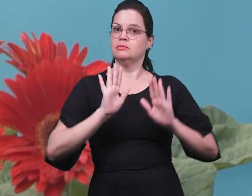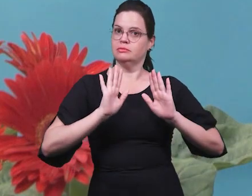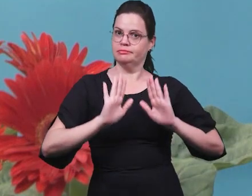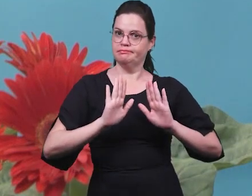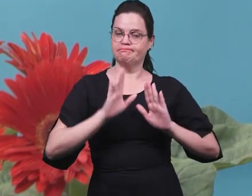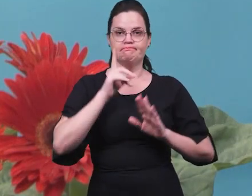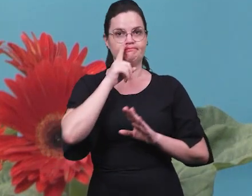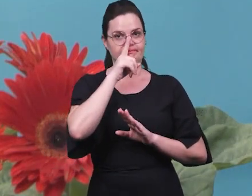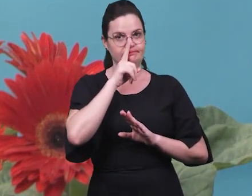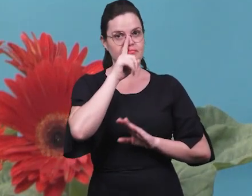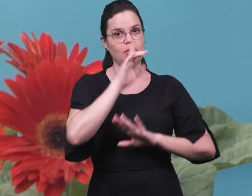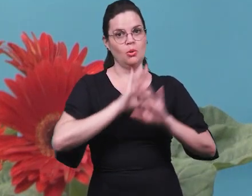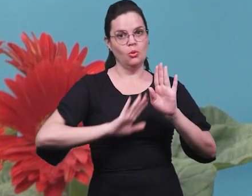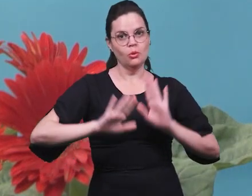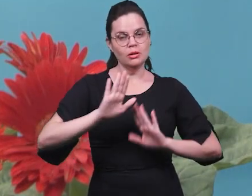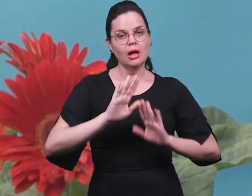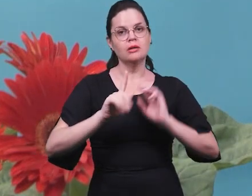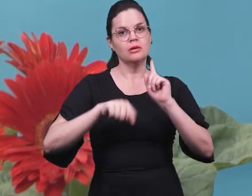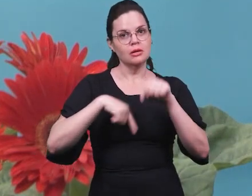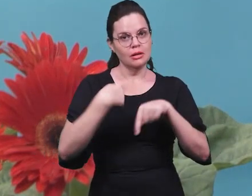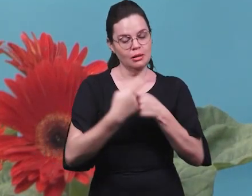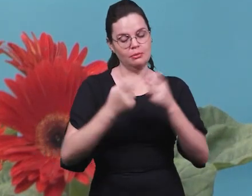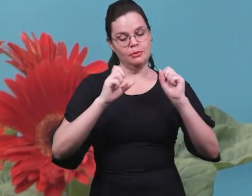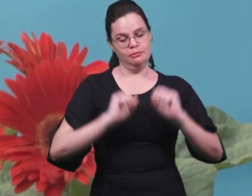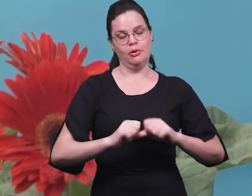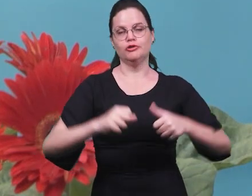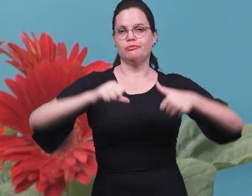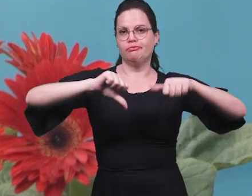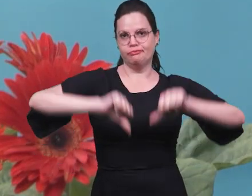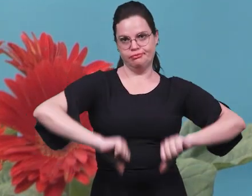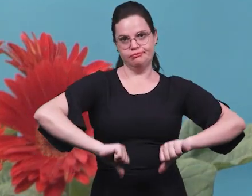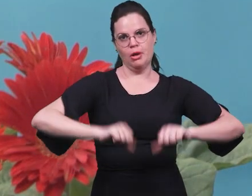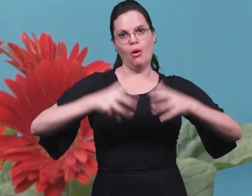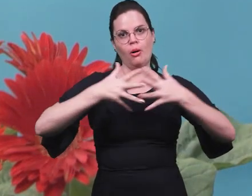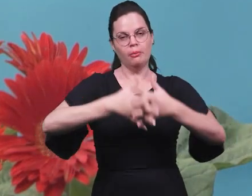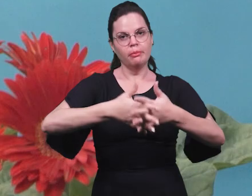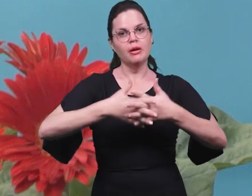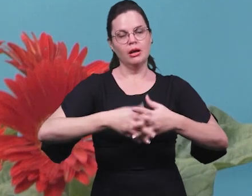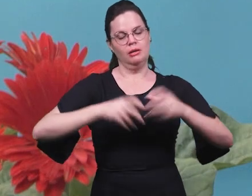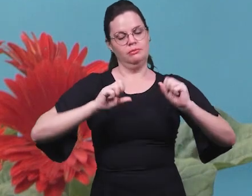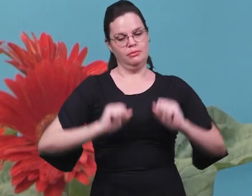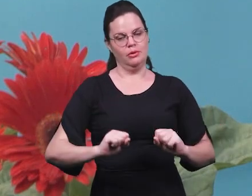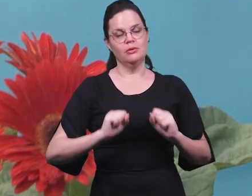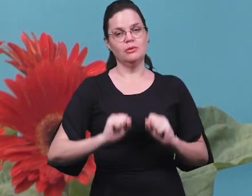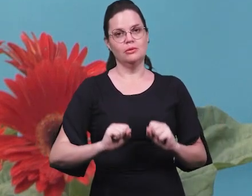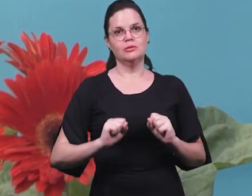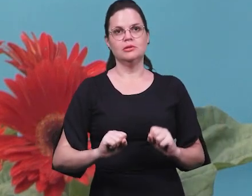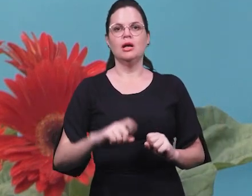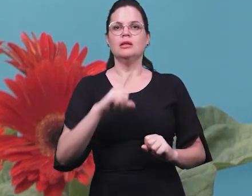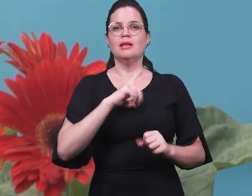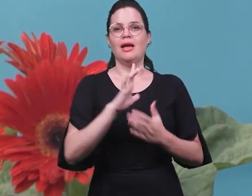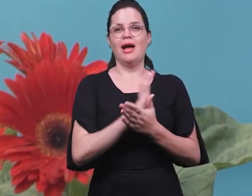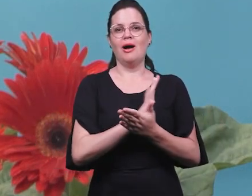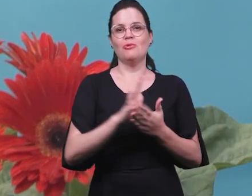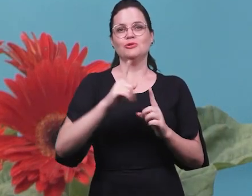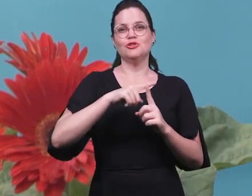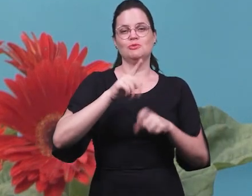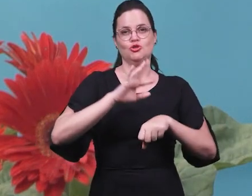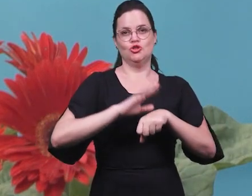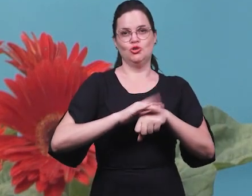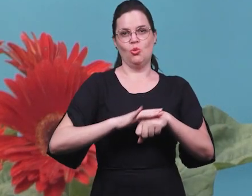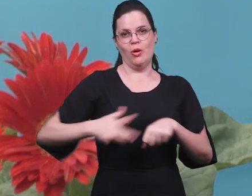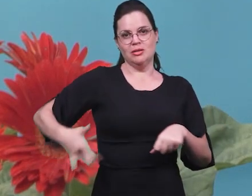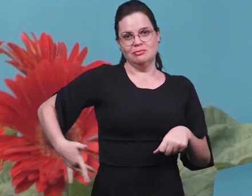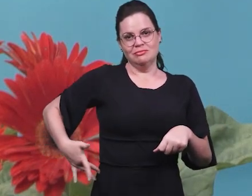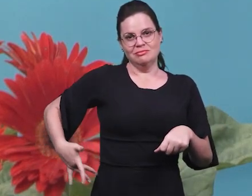mas vai manifestar, vai complicar, então existem complicações renais, né?